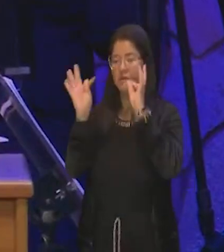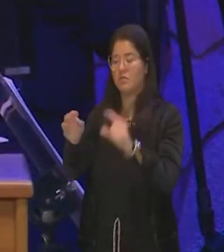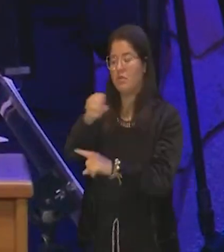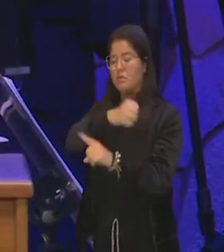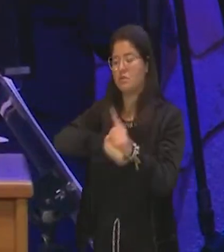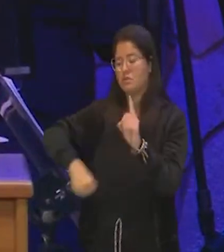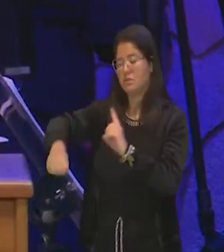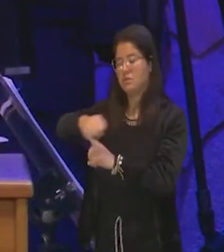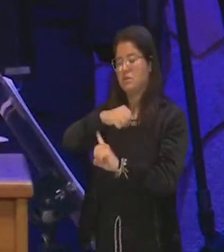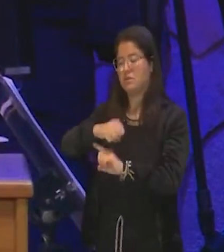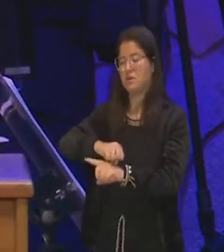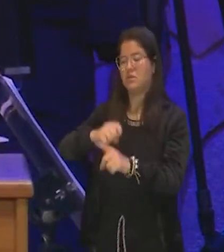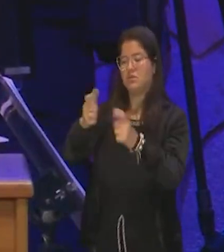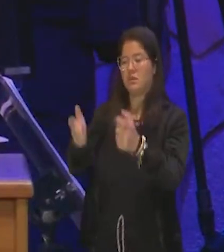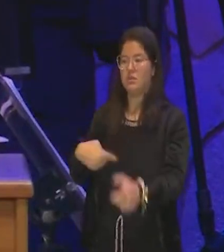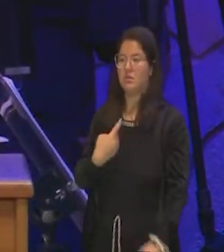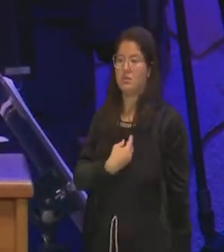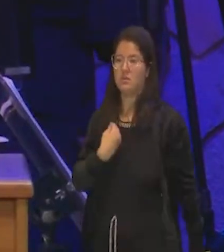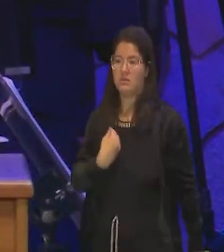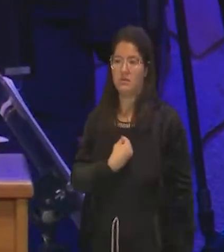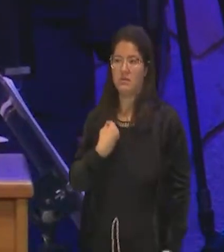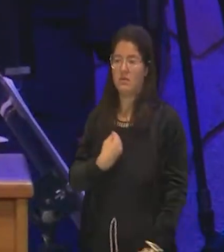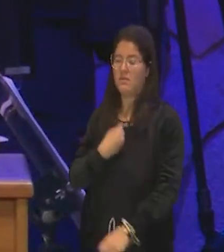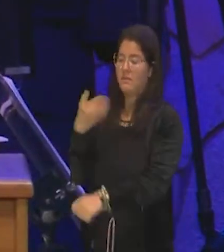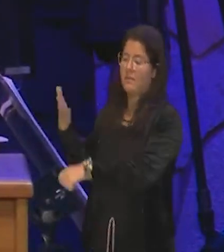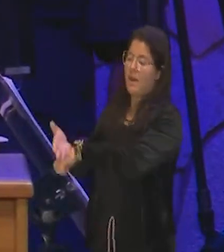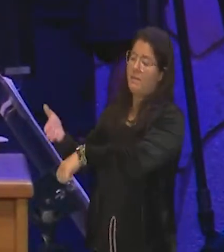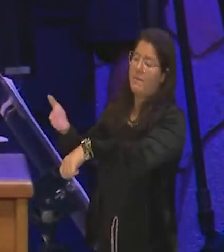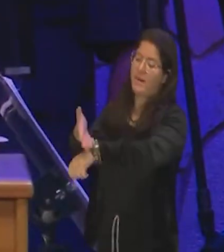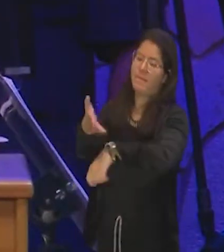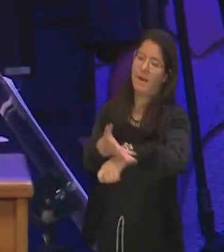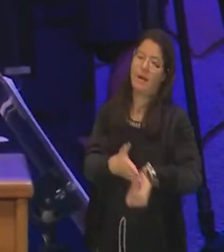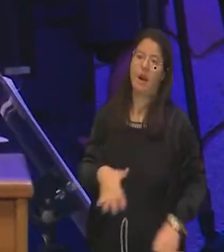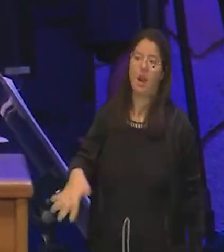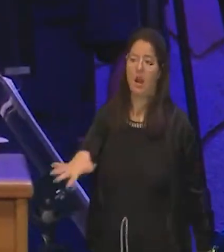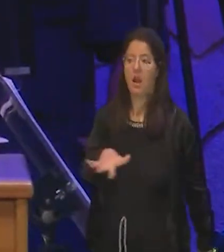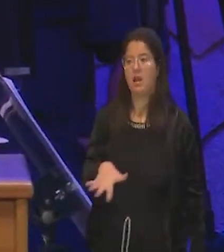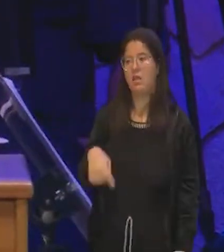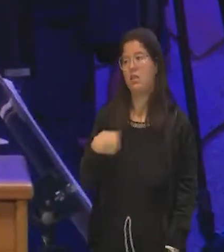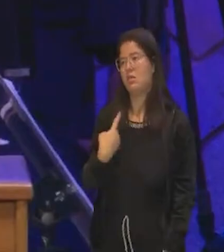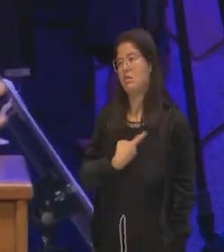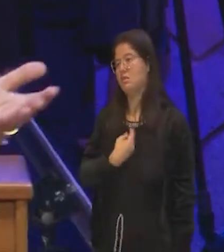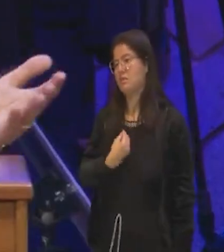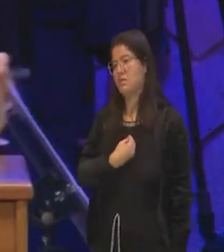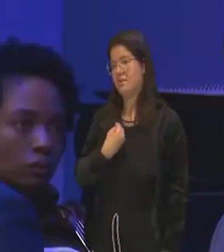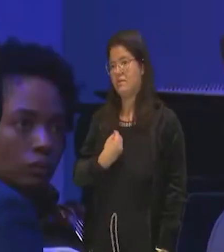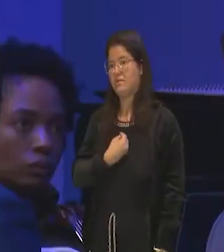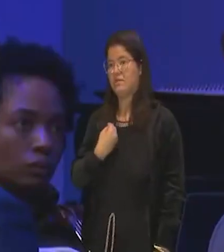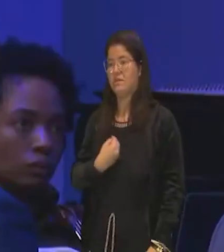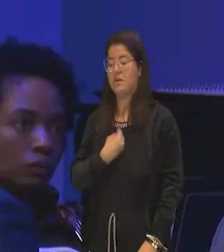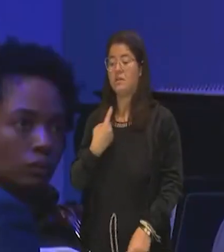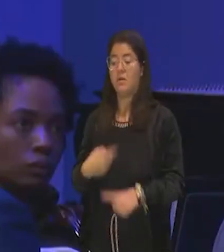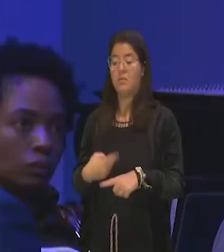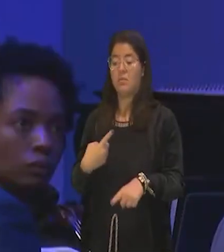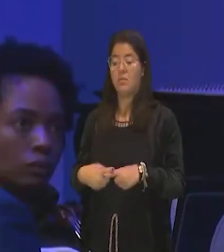onde nós habitamos, nas mais variadas áreas da nossa vida, porque nós